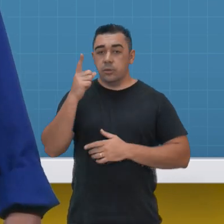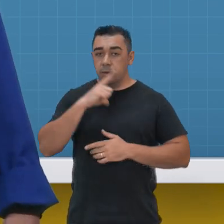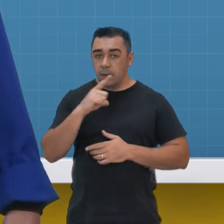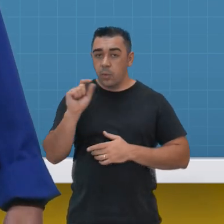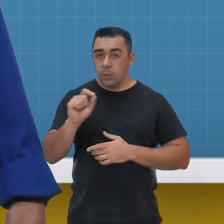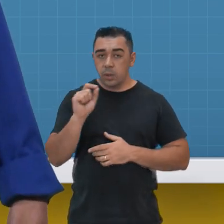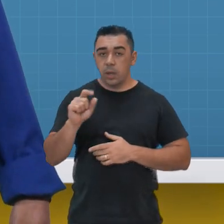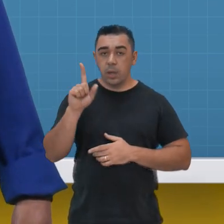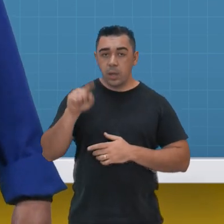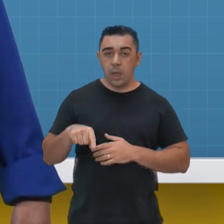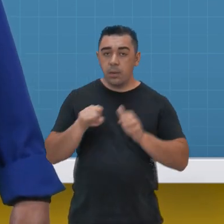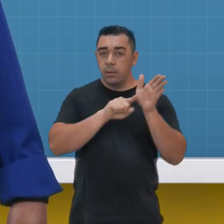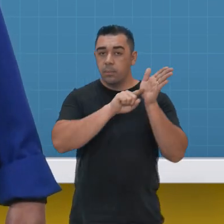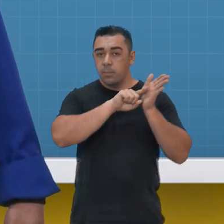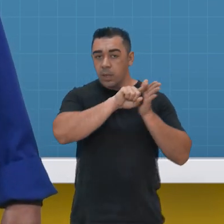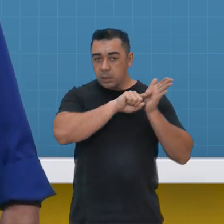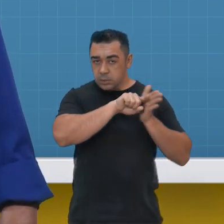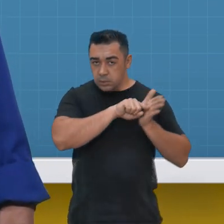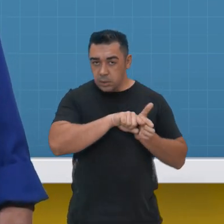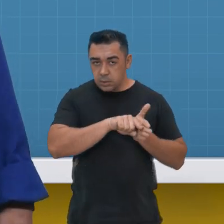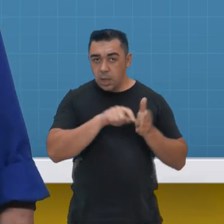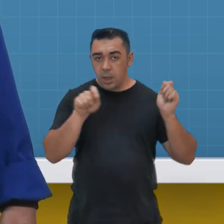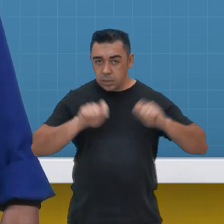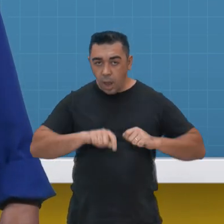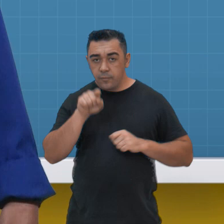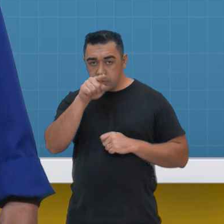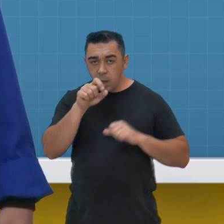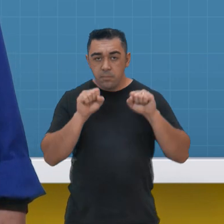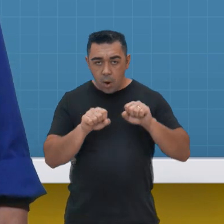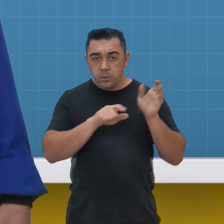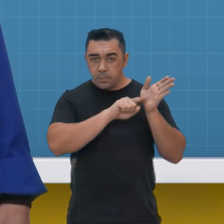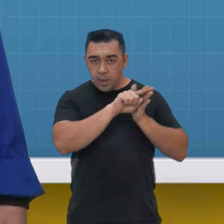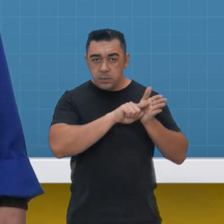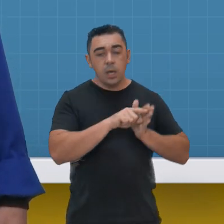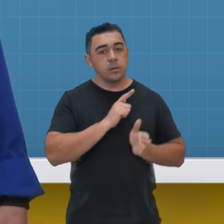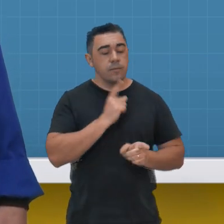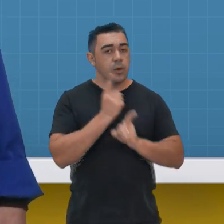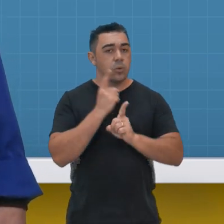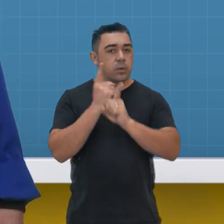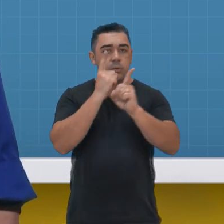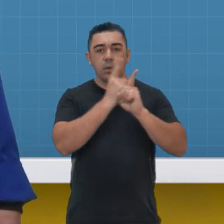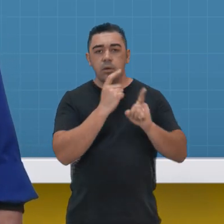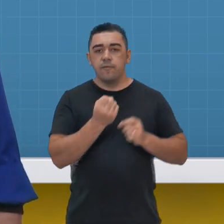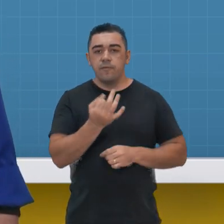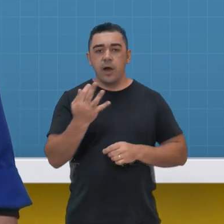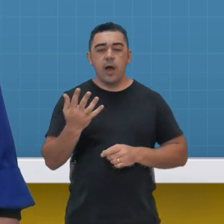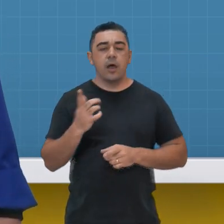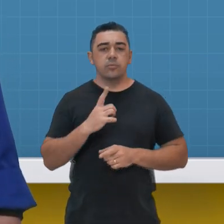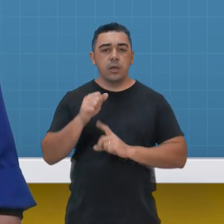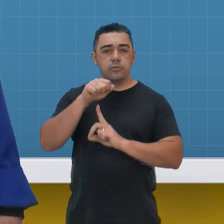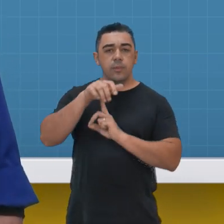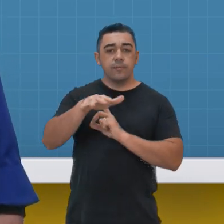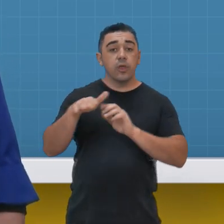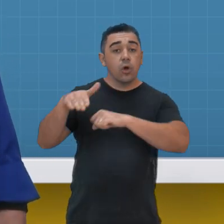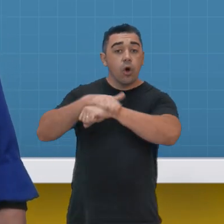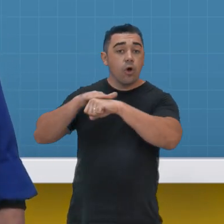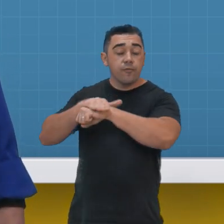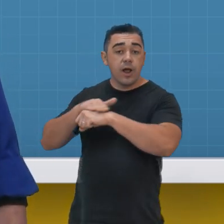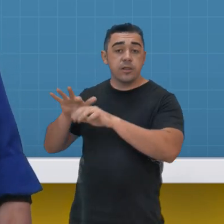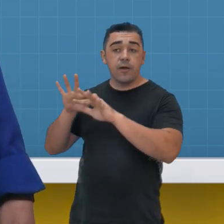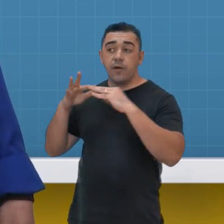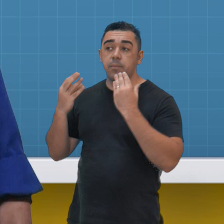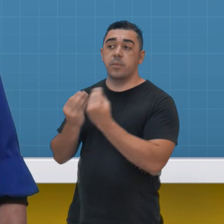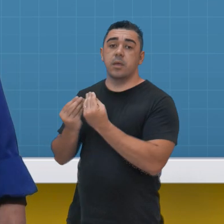A professora está falando do livro de pesquisa, porque lá na Bíblia você vai encontrar muitos provérbios. E converse com seus familiares para